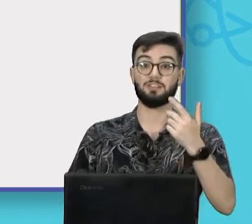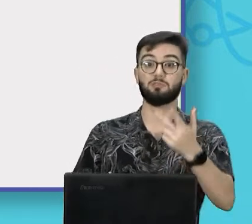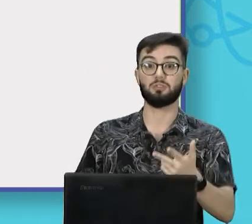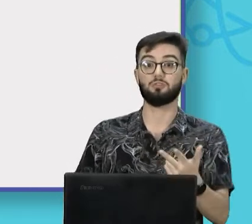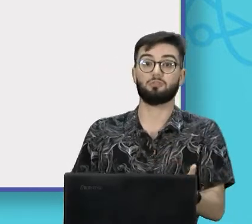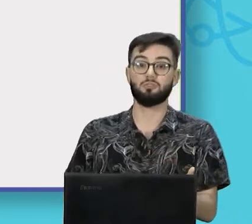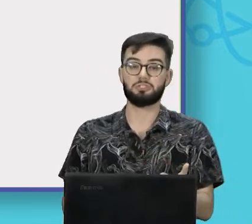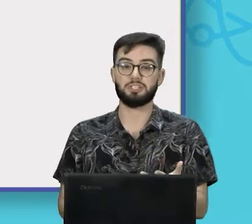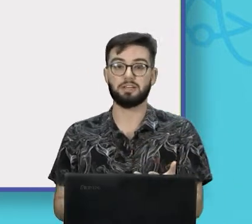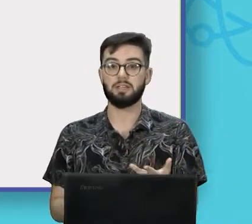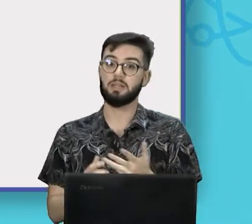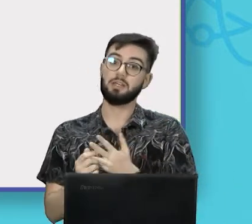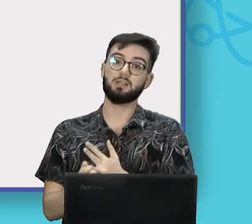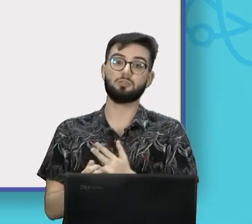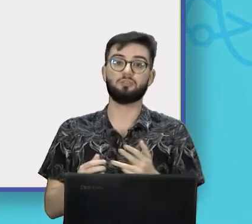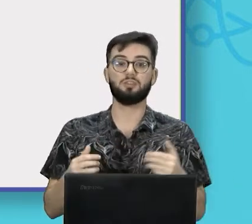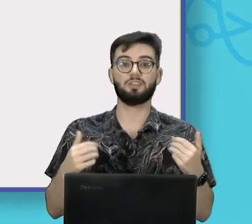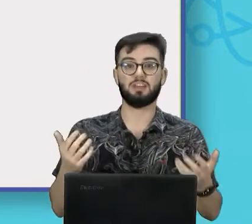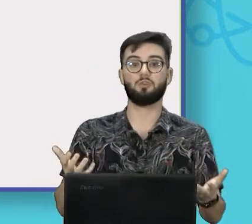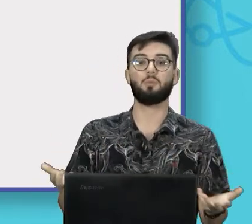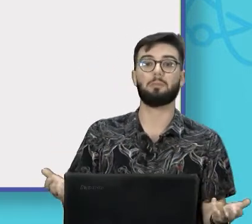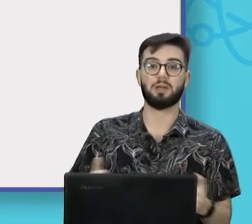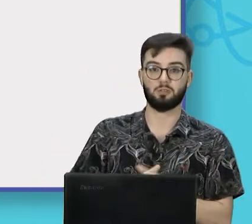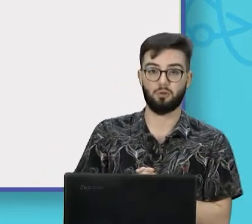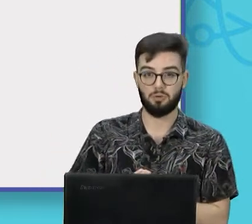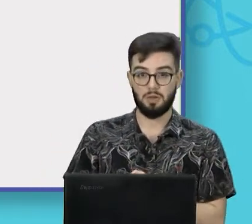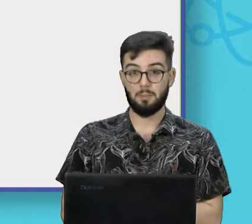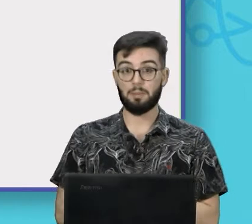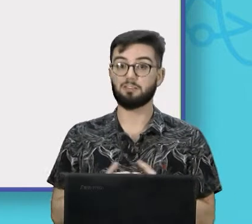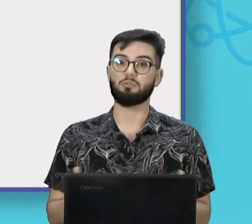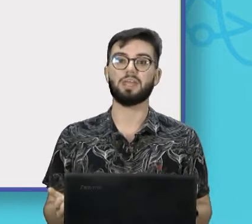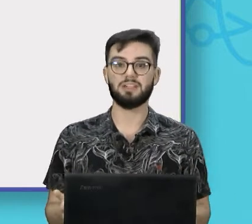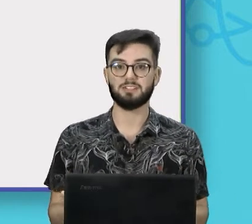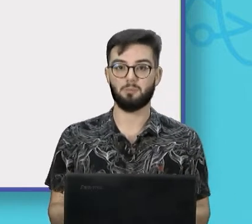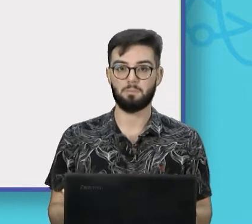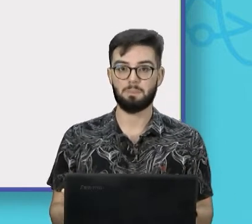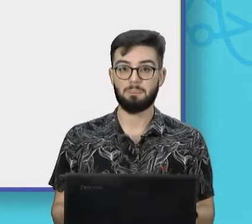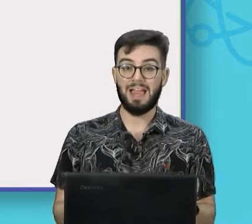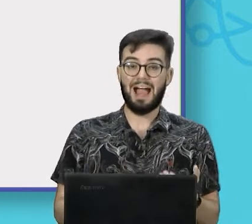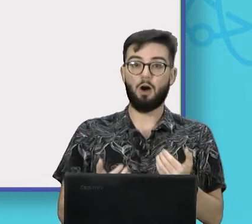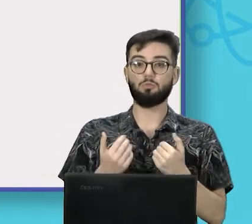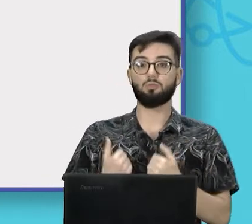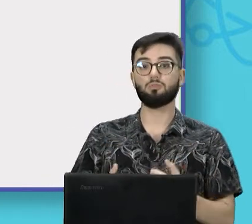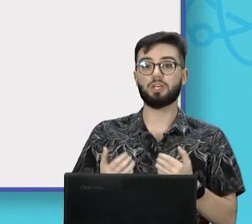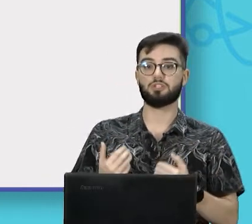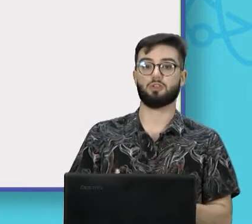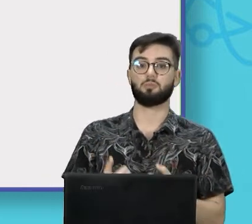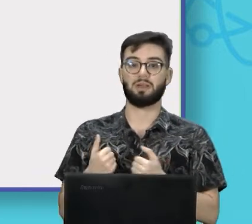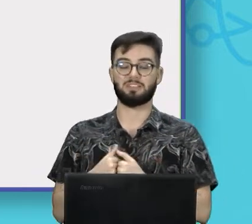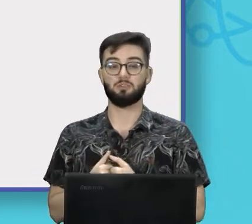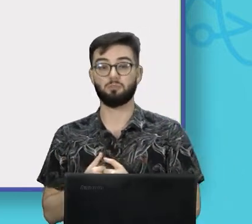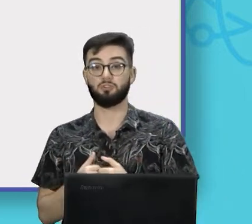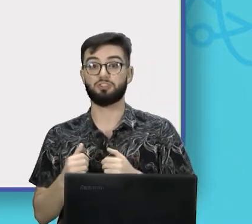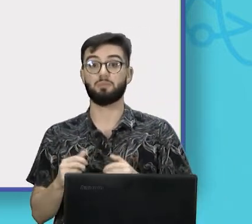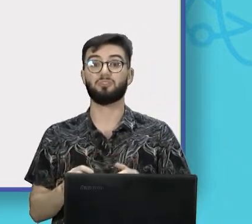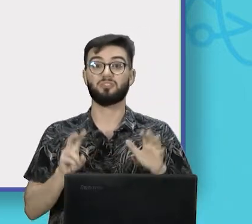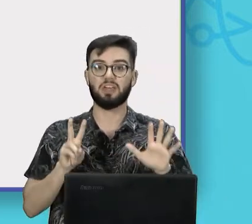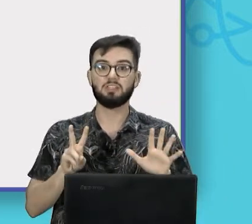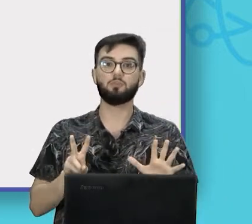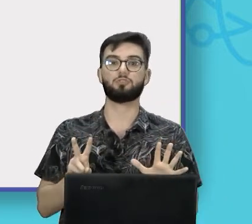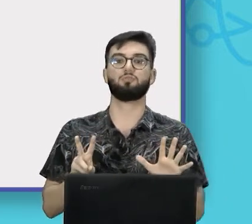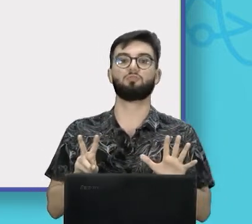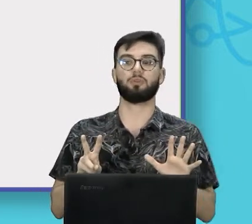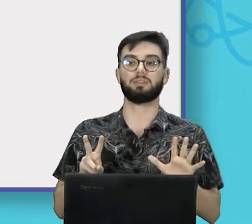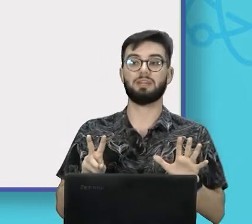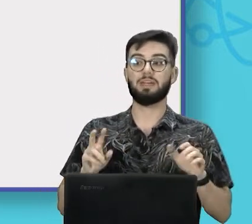Filosofia é discutir sociologia inclusive serve como um repertório para sua redação ao longo da história do Brasil nós